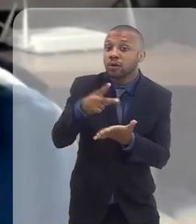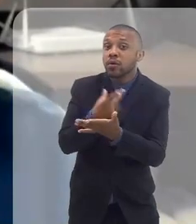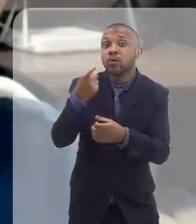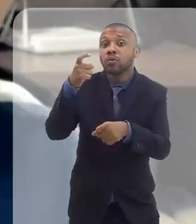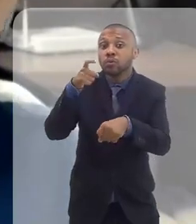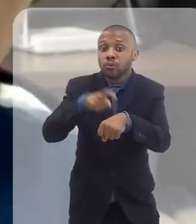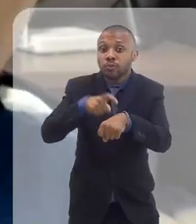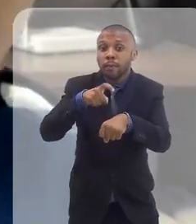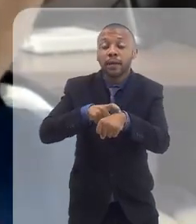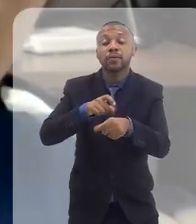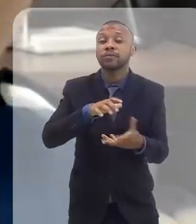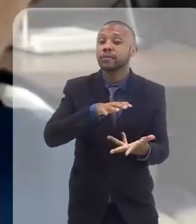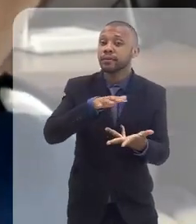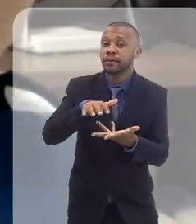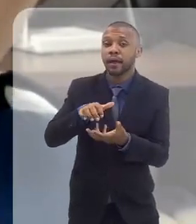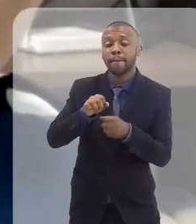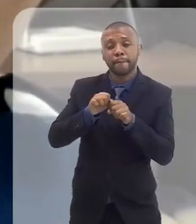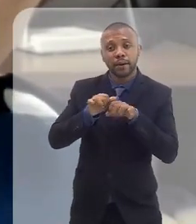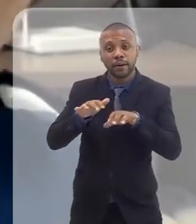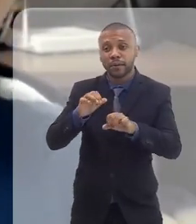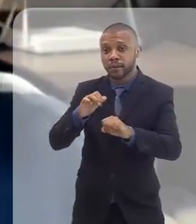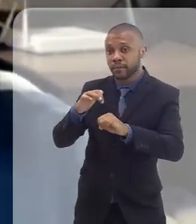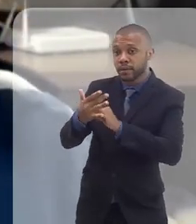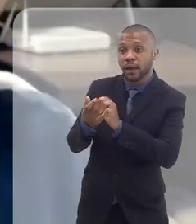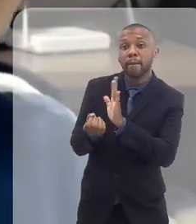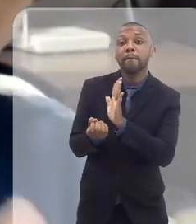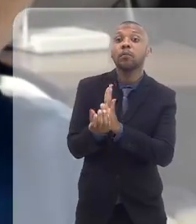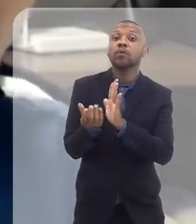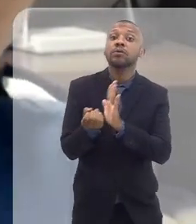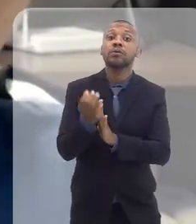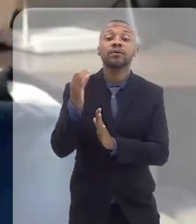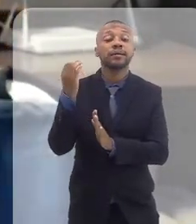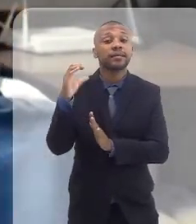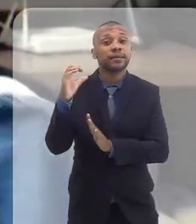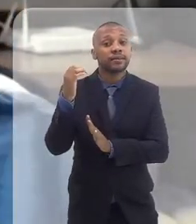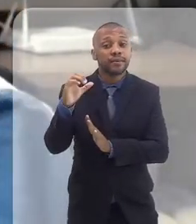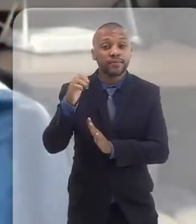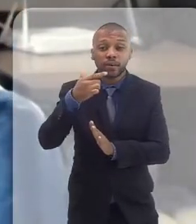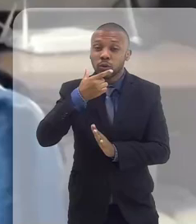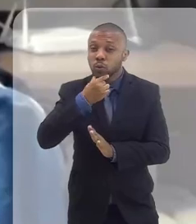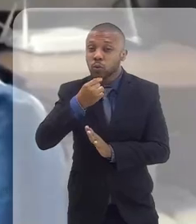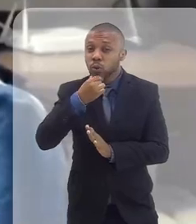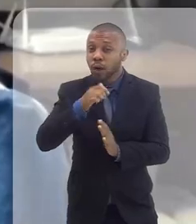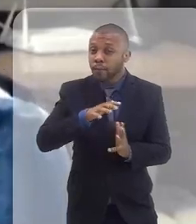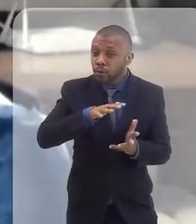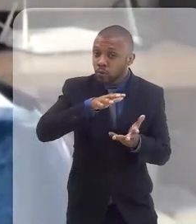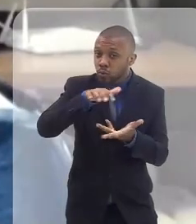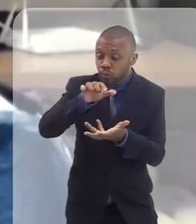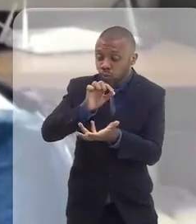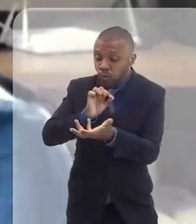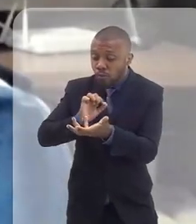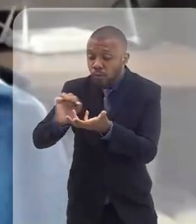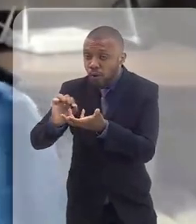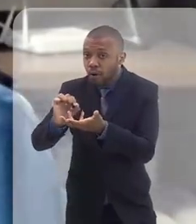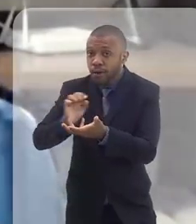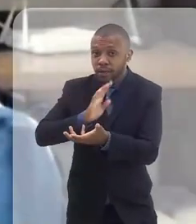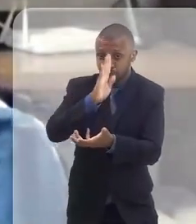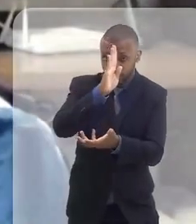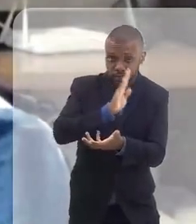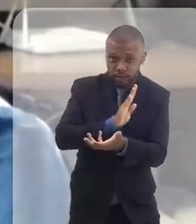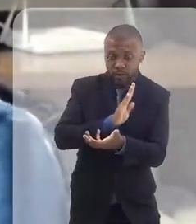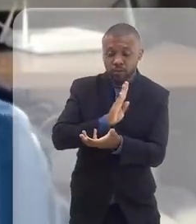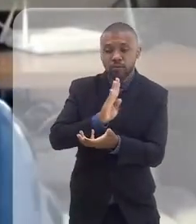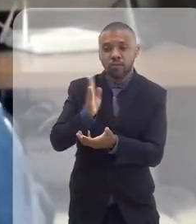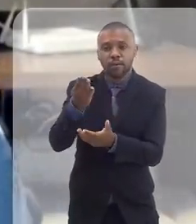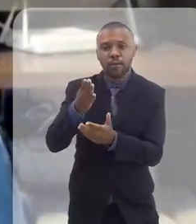isso aconteceu na pandemia, Natália. A produção científica dos homens no mundo e no